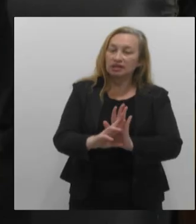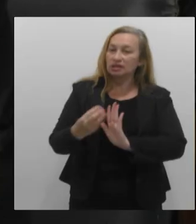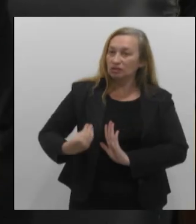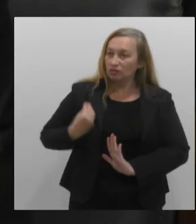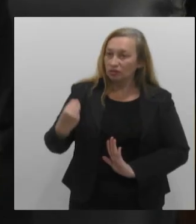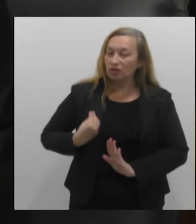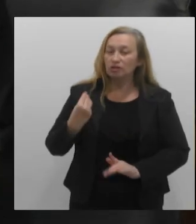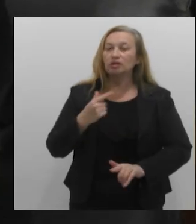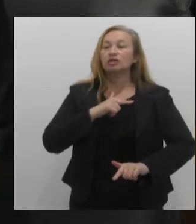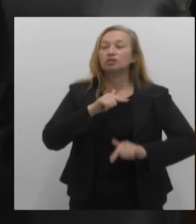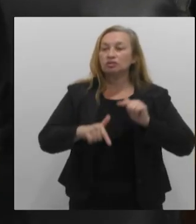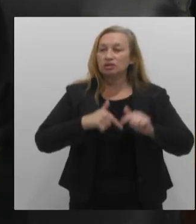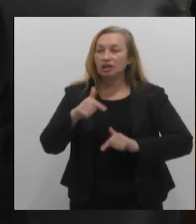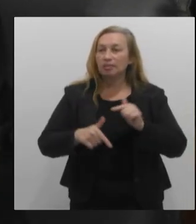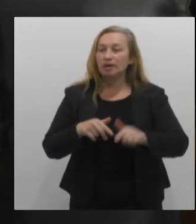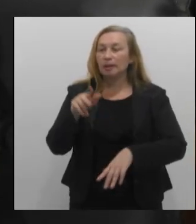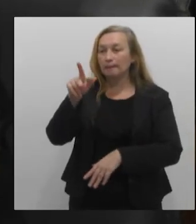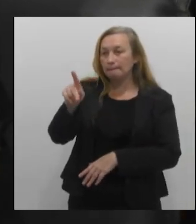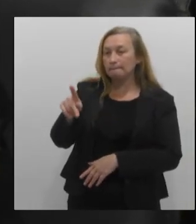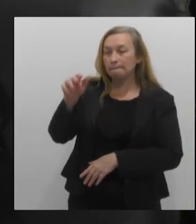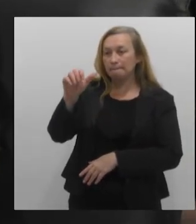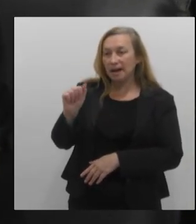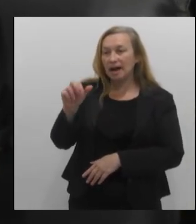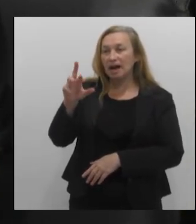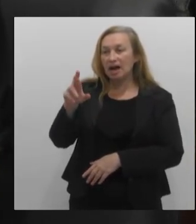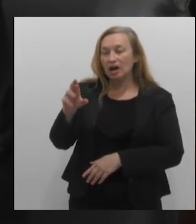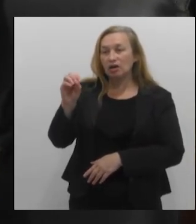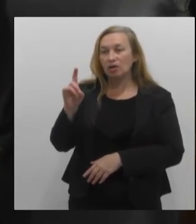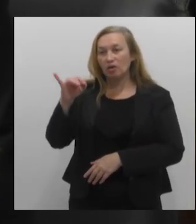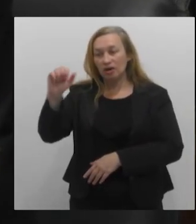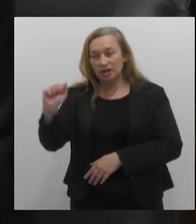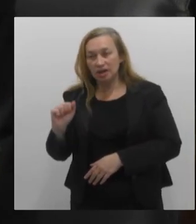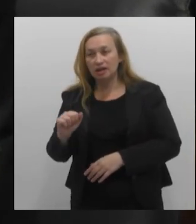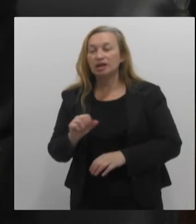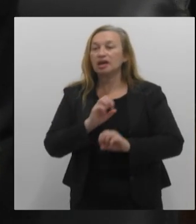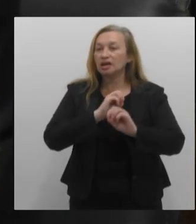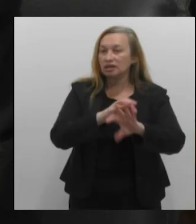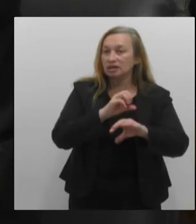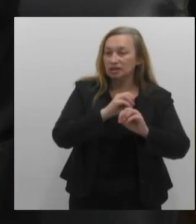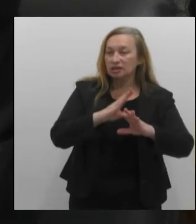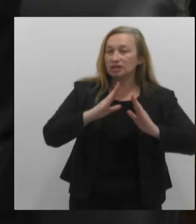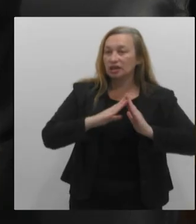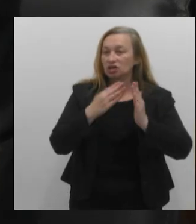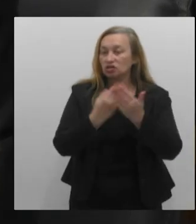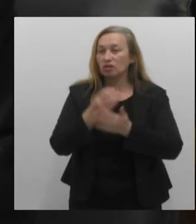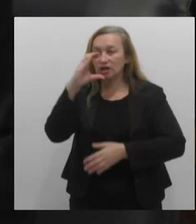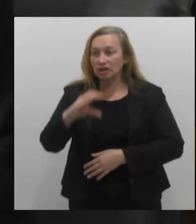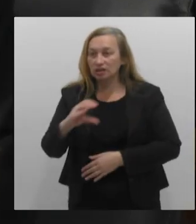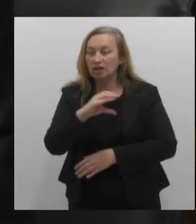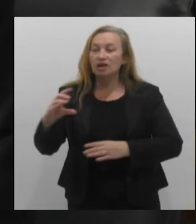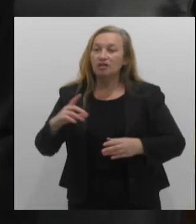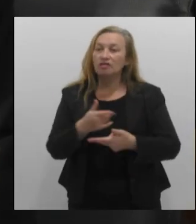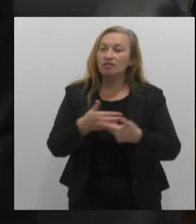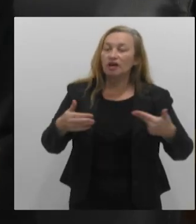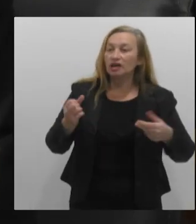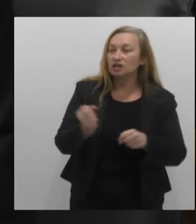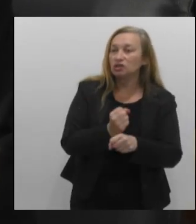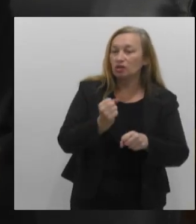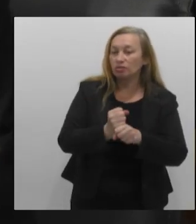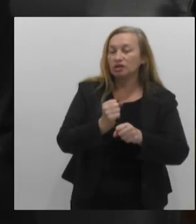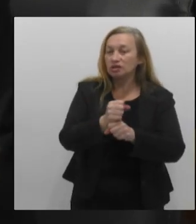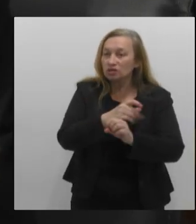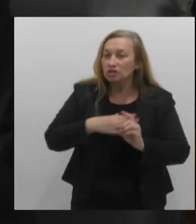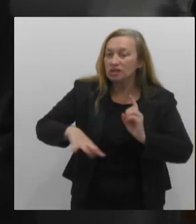trabalho pastoral das paróquias, na educação oferecida nas escolas católicas, na assistência de tantas obras sociais que